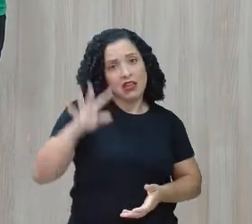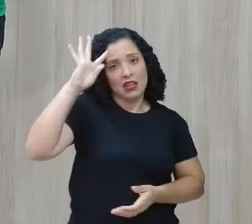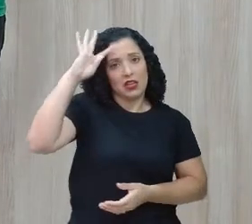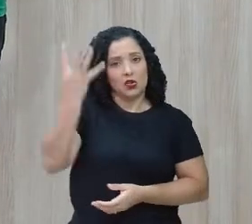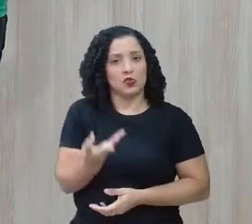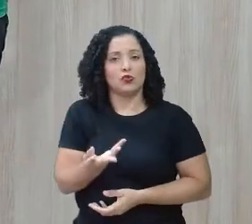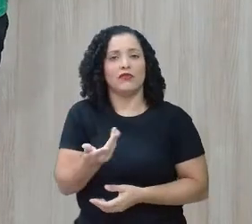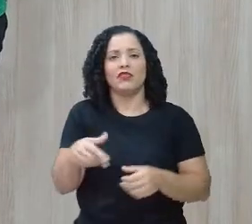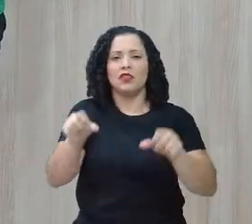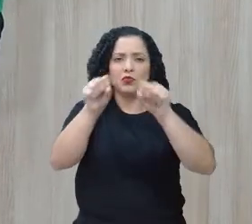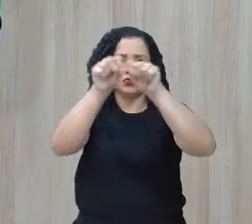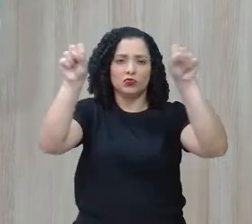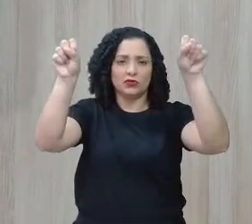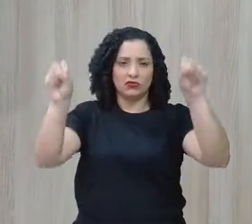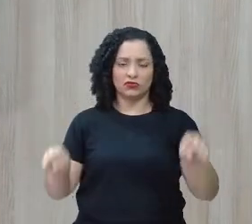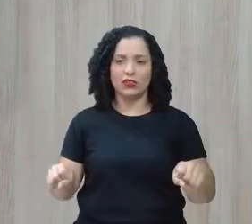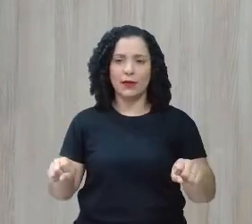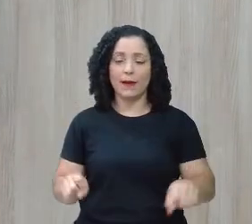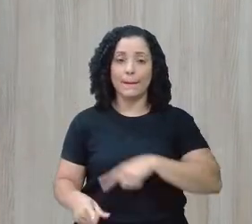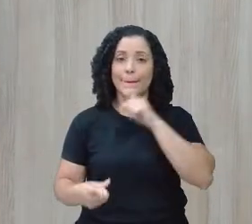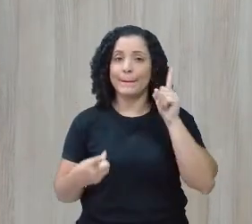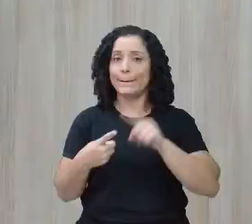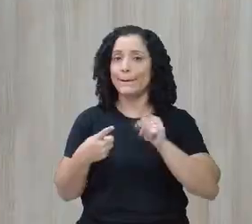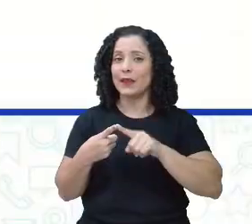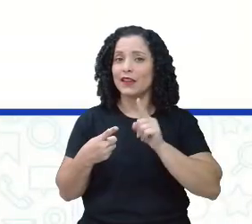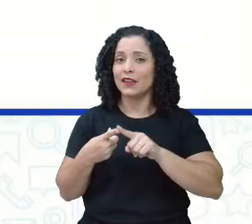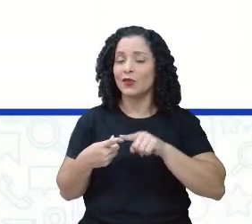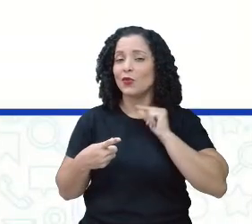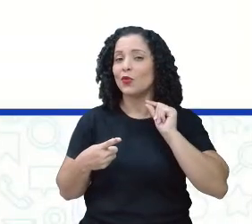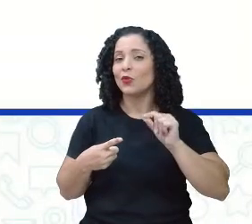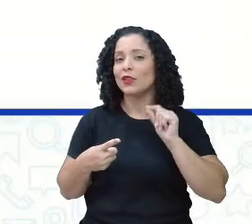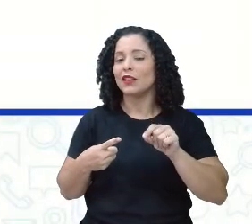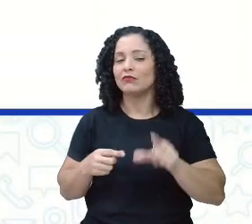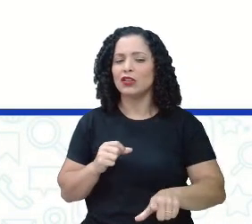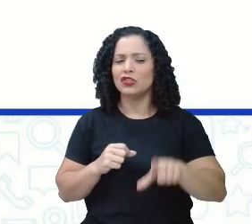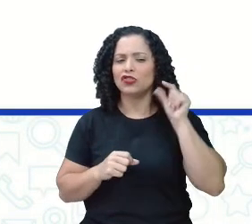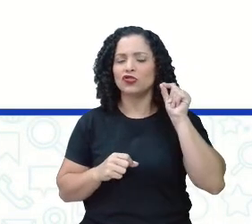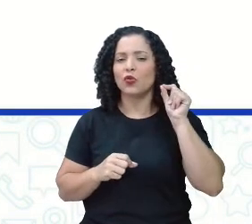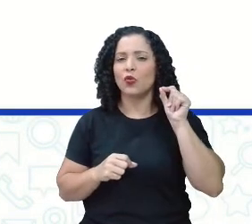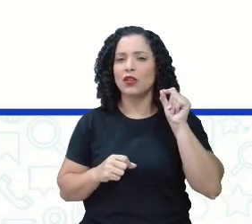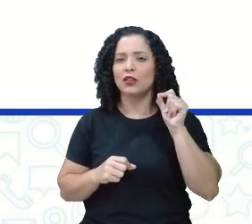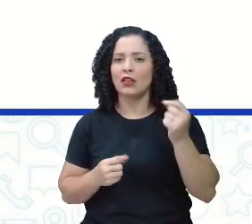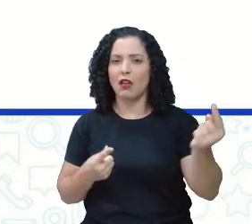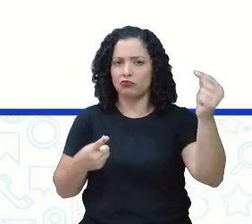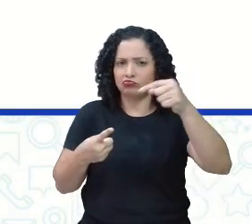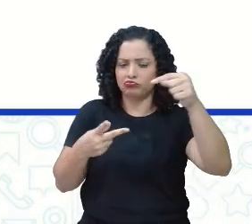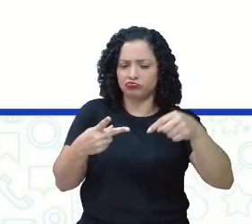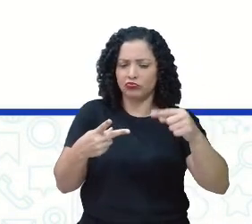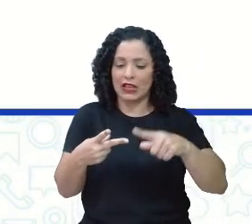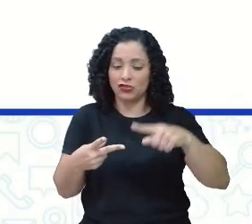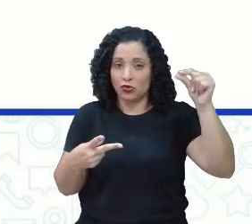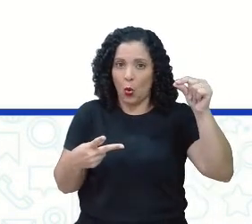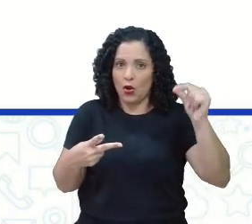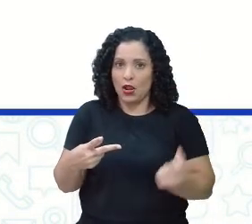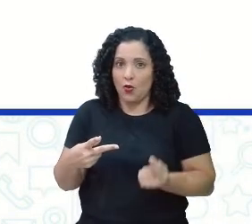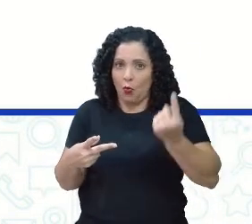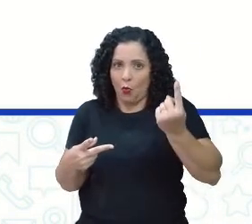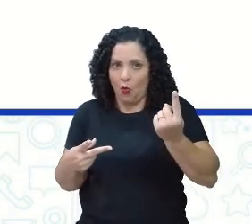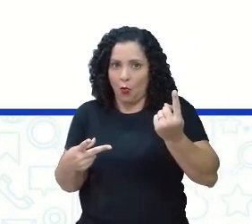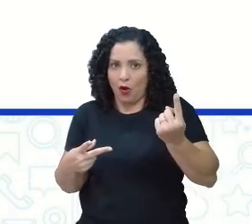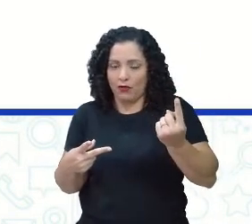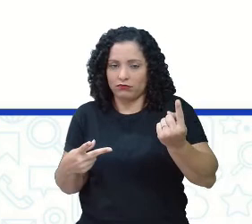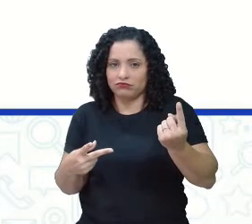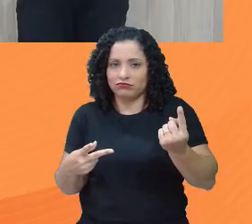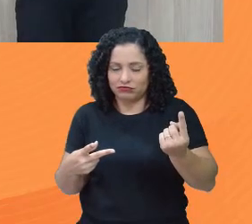método da substituição, primeiro, tá? Você vai escolher uma das duas equações e vai isolar uma